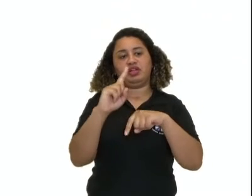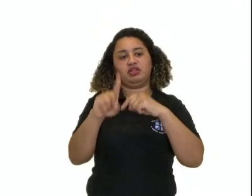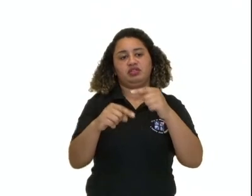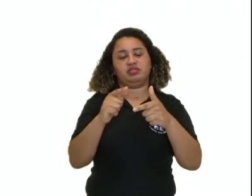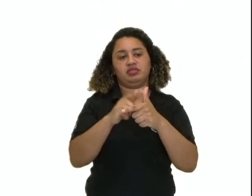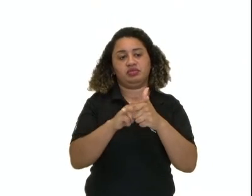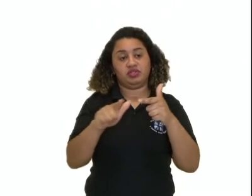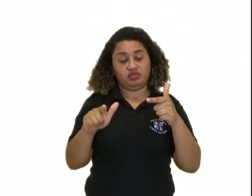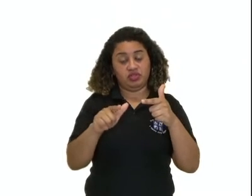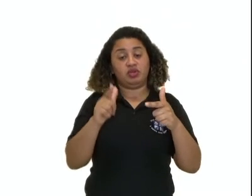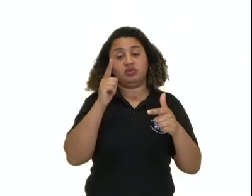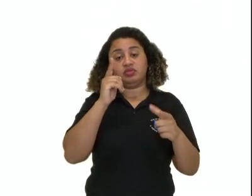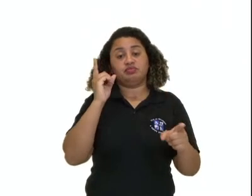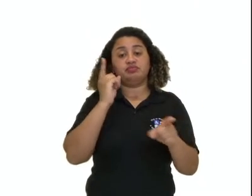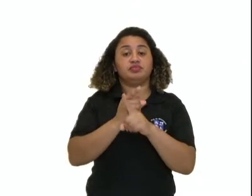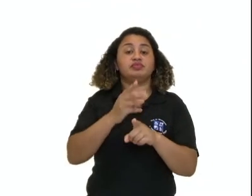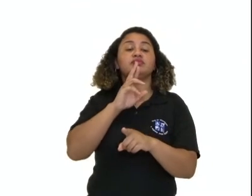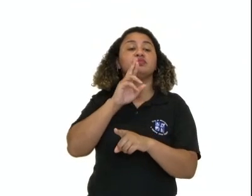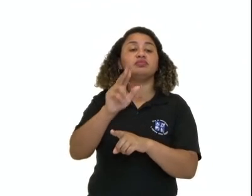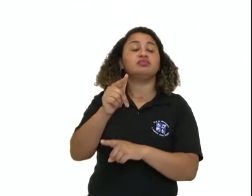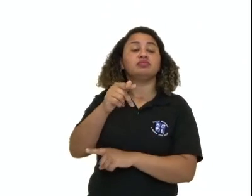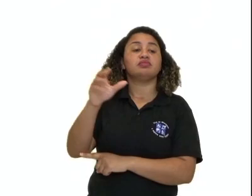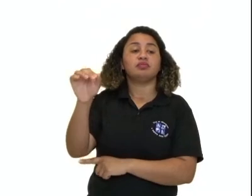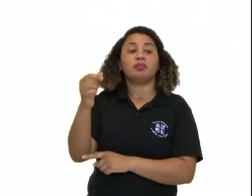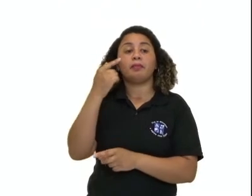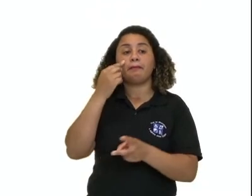de termos, nesse caso 5.